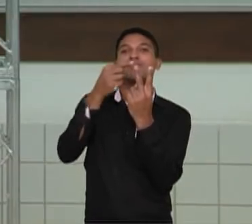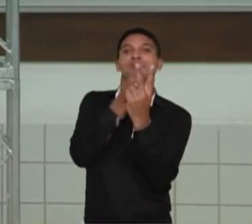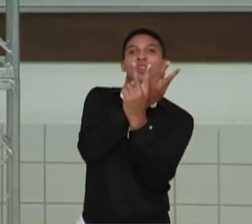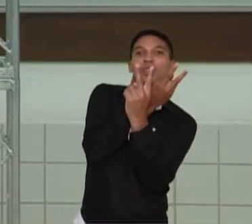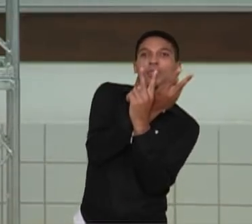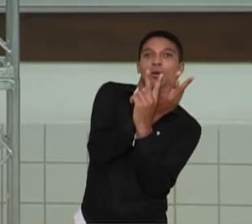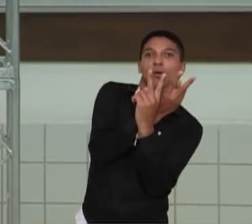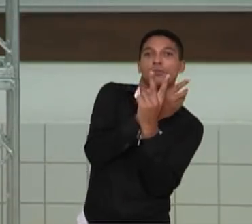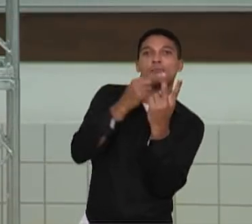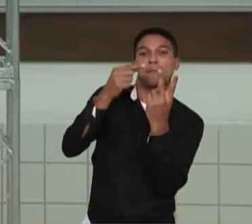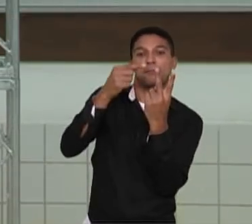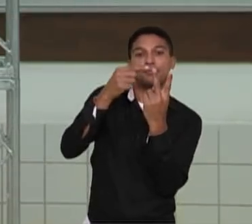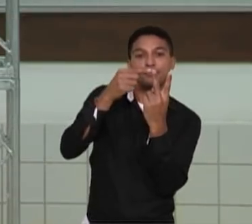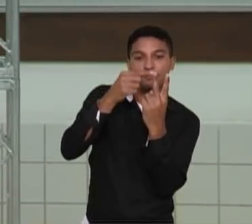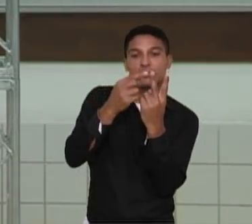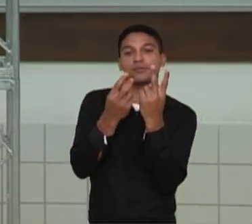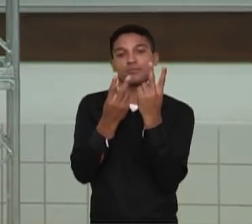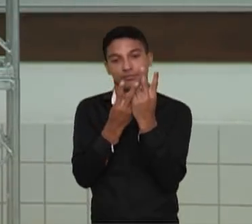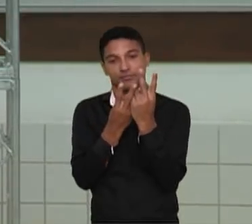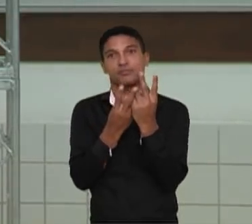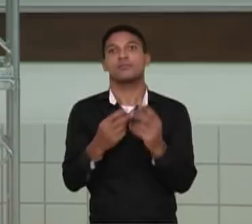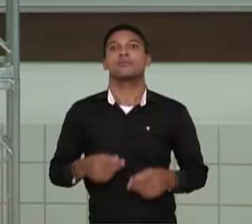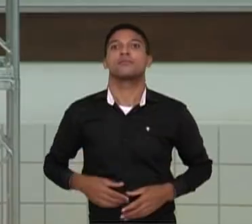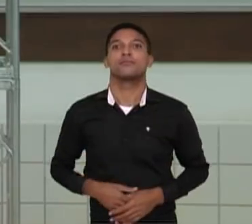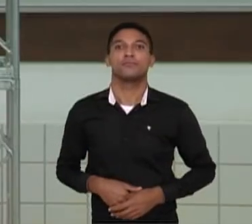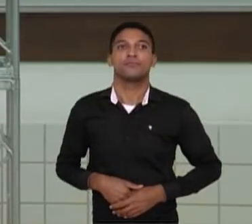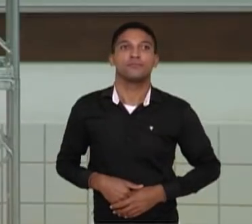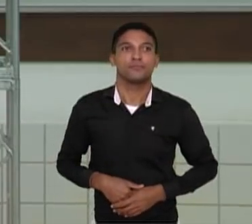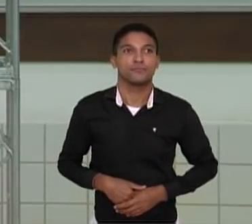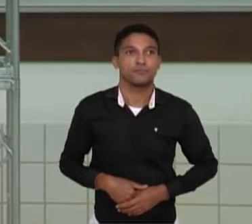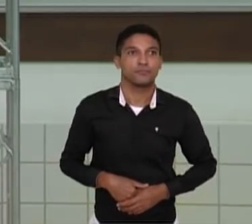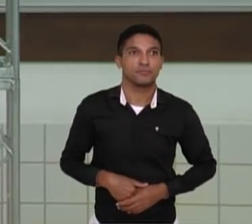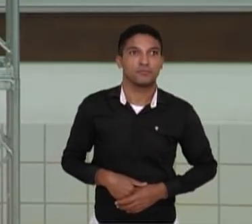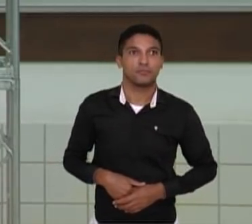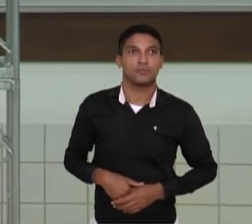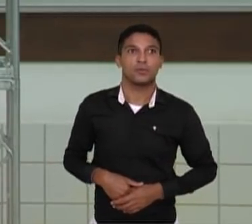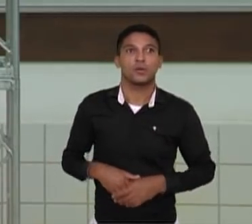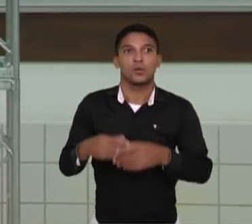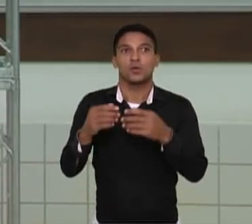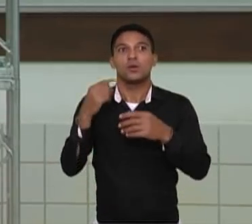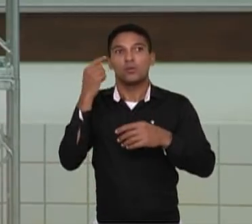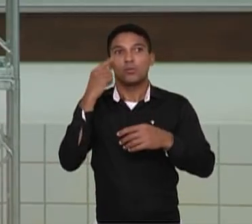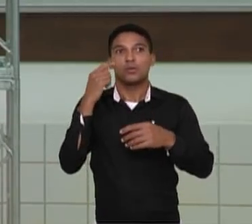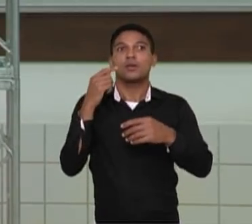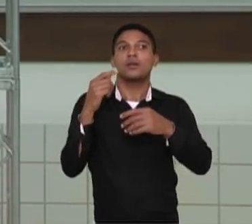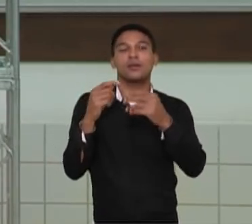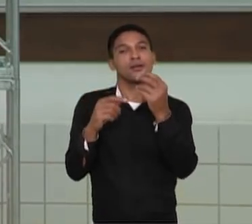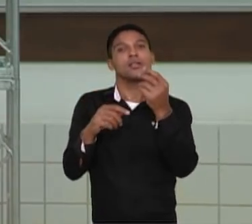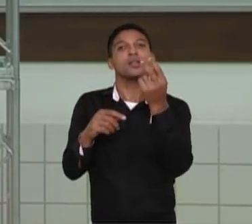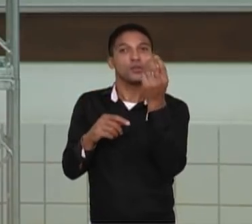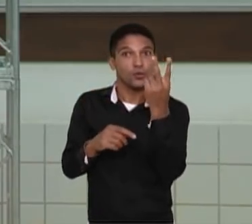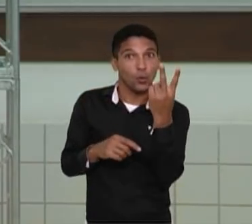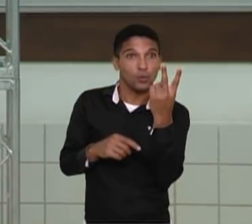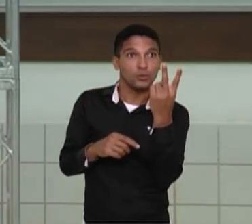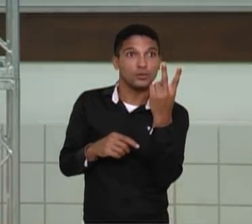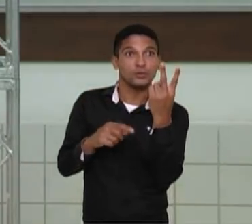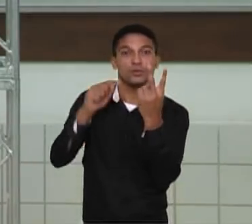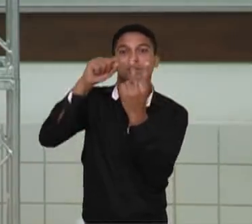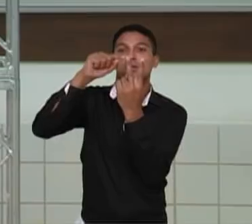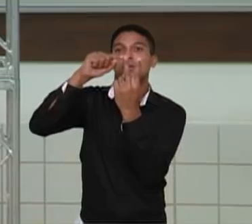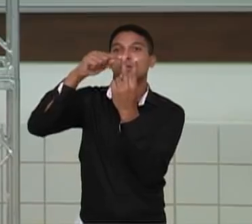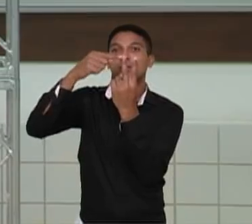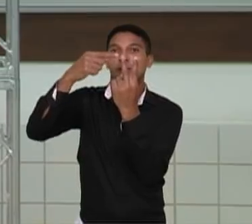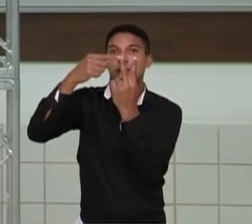forma, nós seguimos aqui. Por que eu tenho raiz de 8 e ficou 2 raiz de 2? Resposta